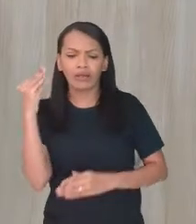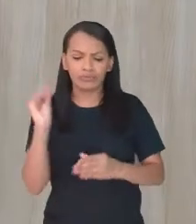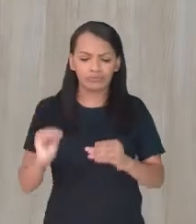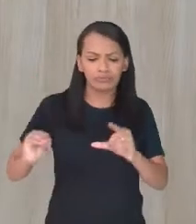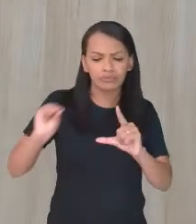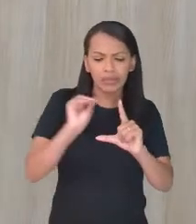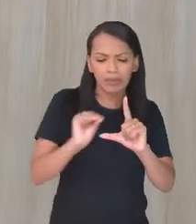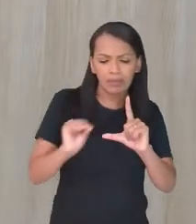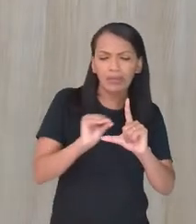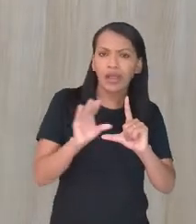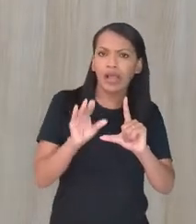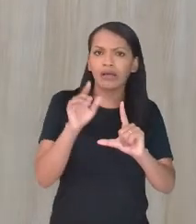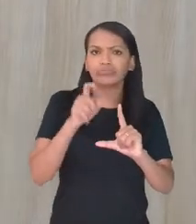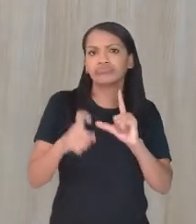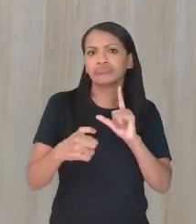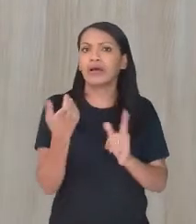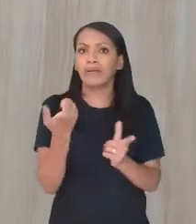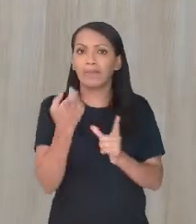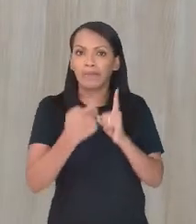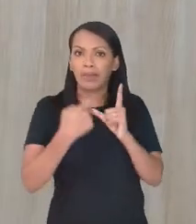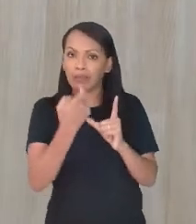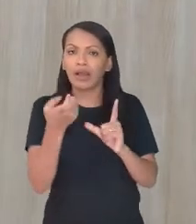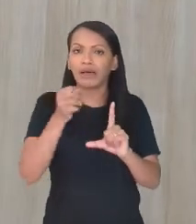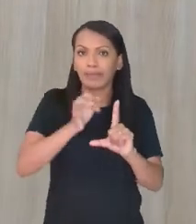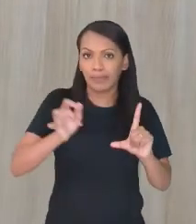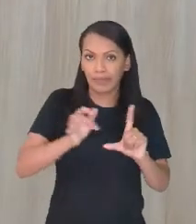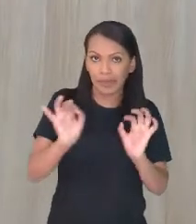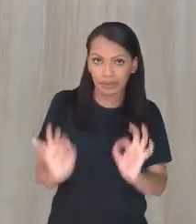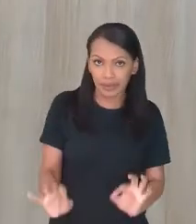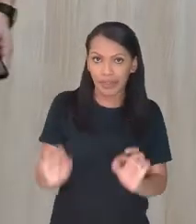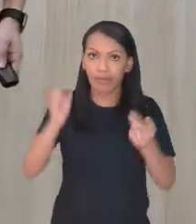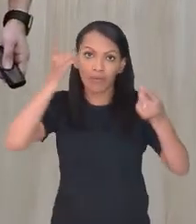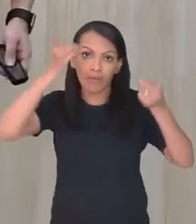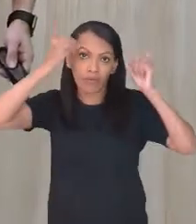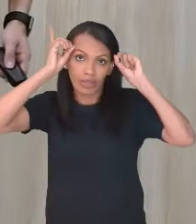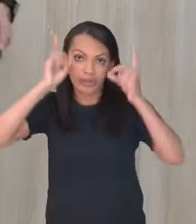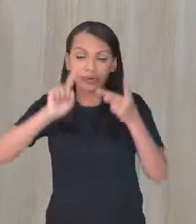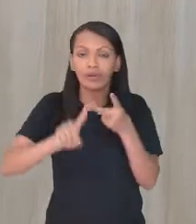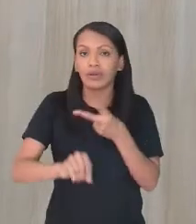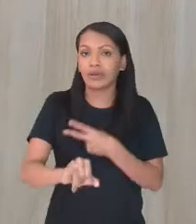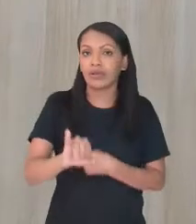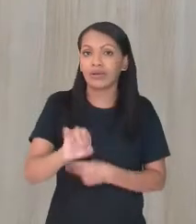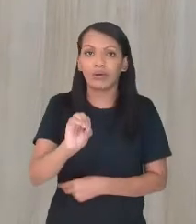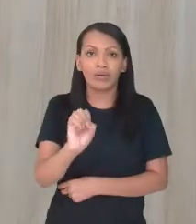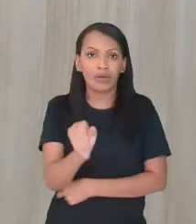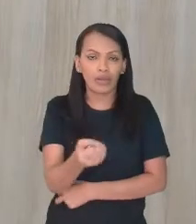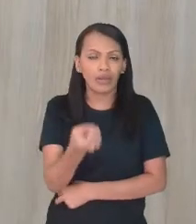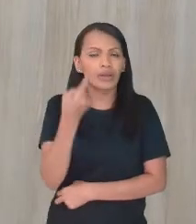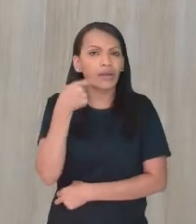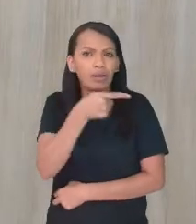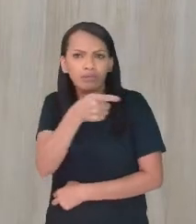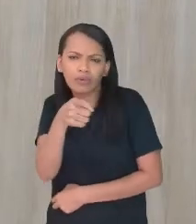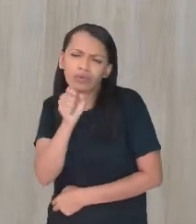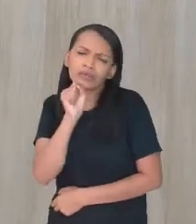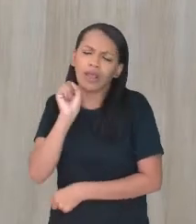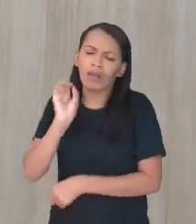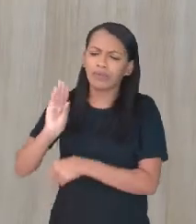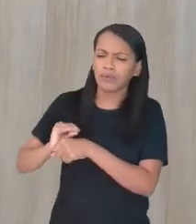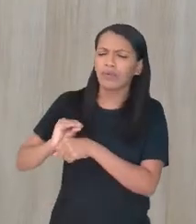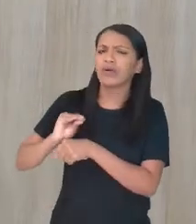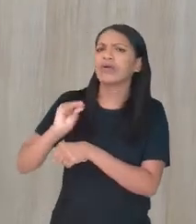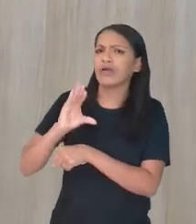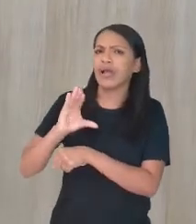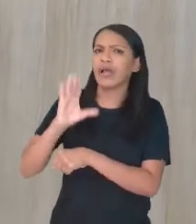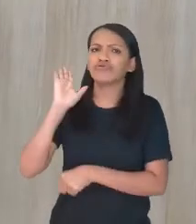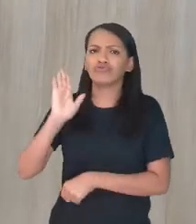certo? Seja ele o Android ou o iOS, belezinha? Então, quando você direcionar aí a sua câmera, você já